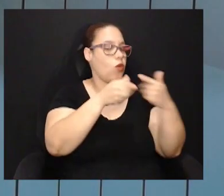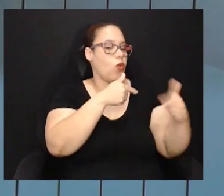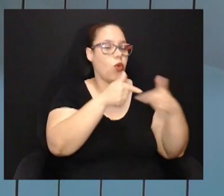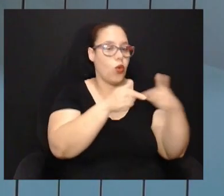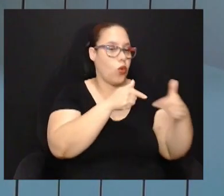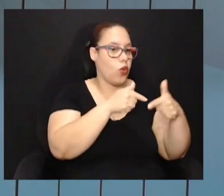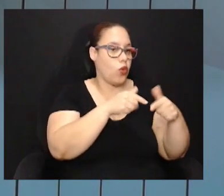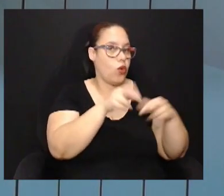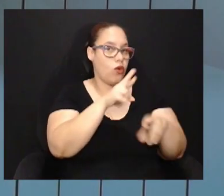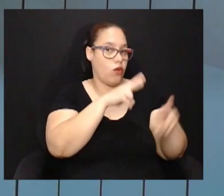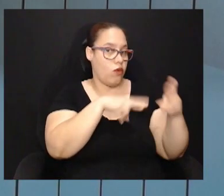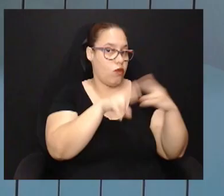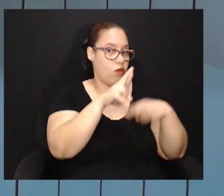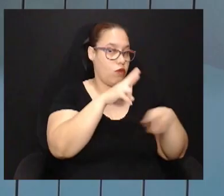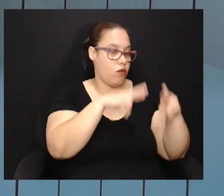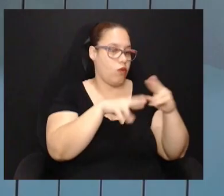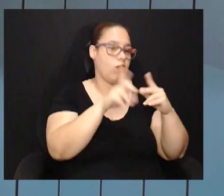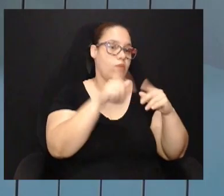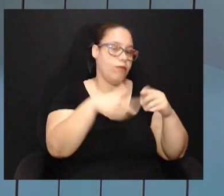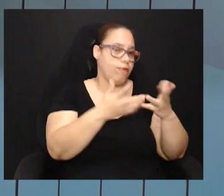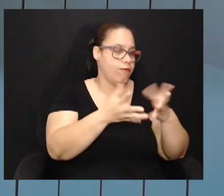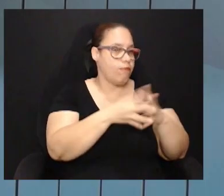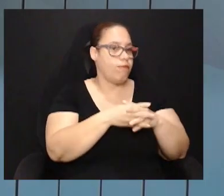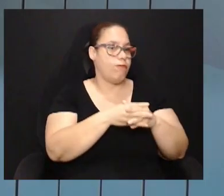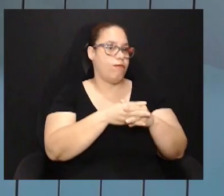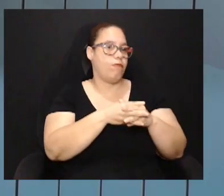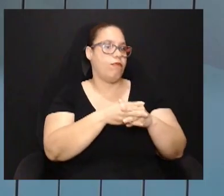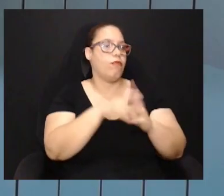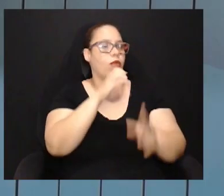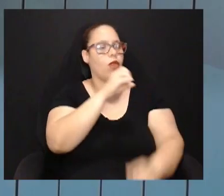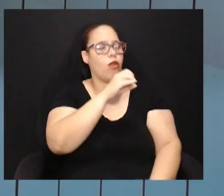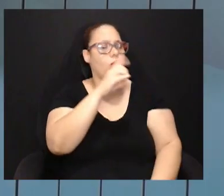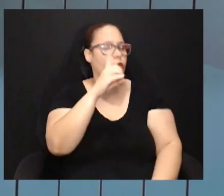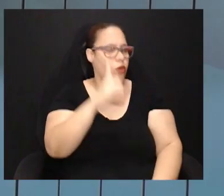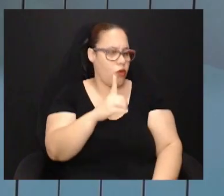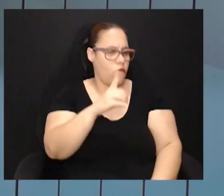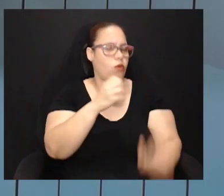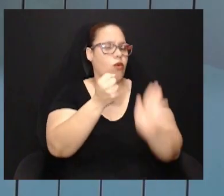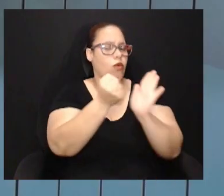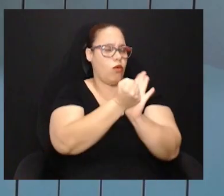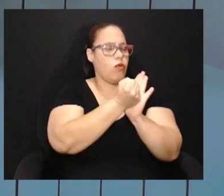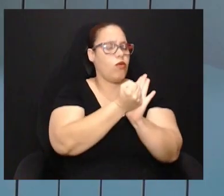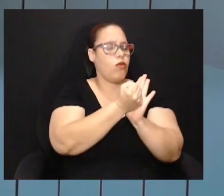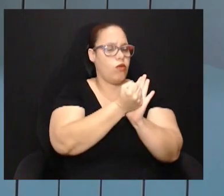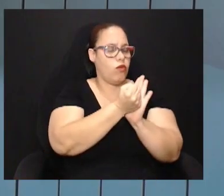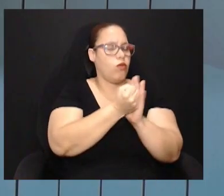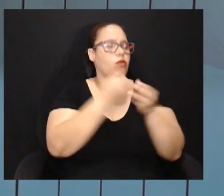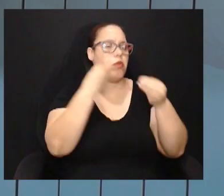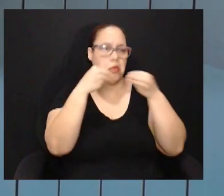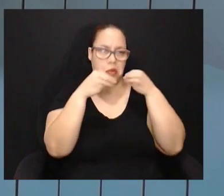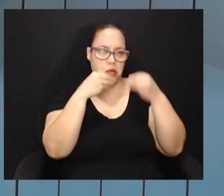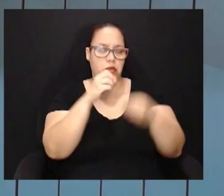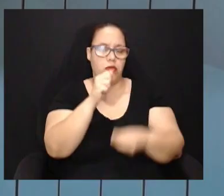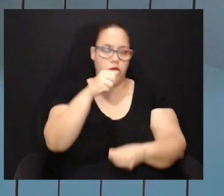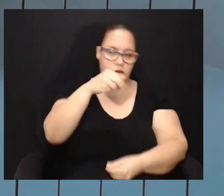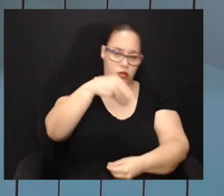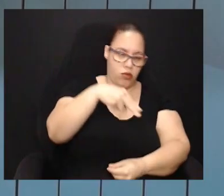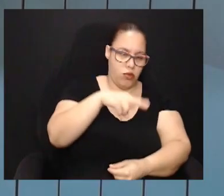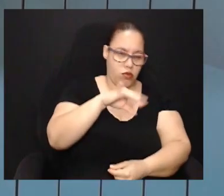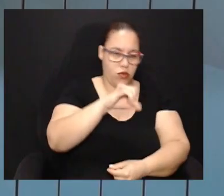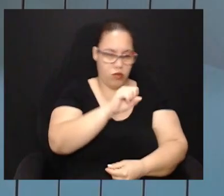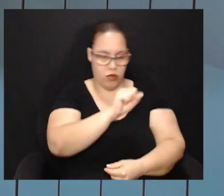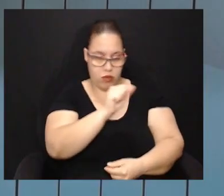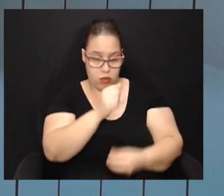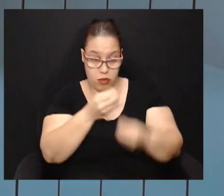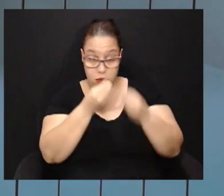o trabalho de fiscalização, né? Como coordenador aí de registro, né, de cosméticos da Anvisa, como